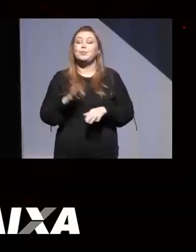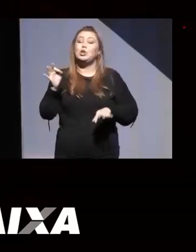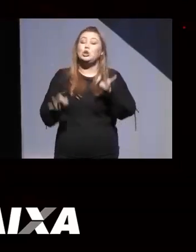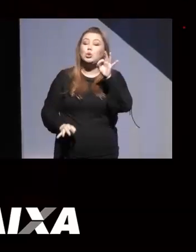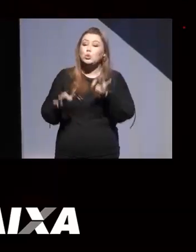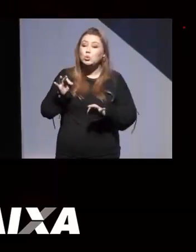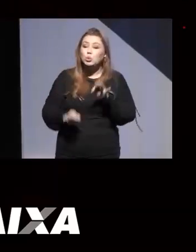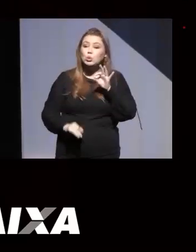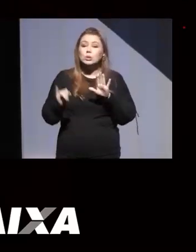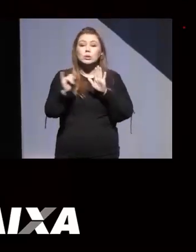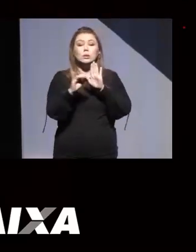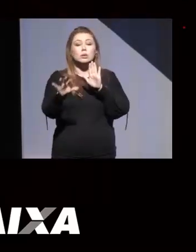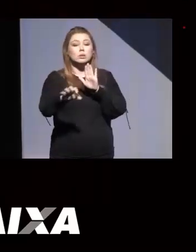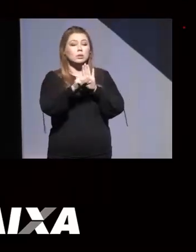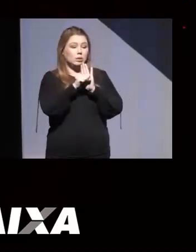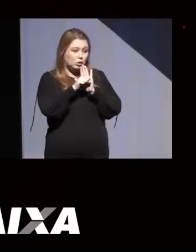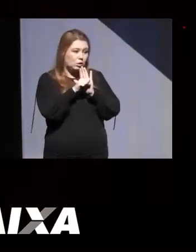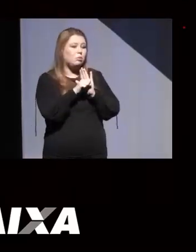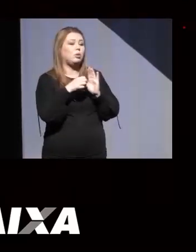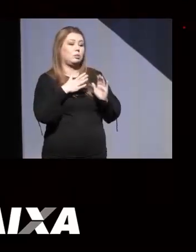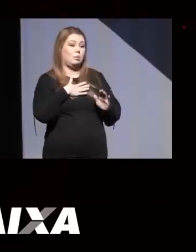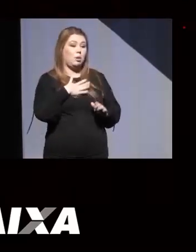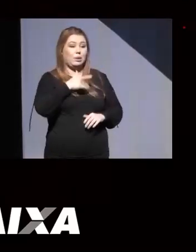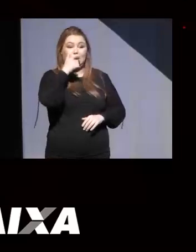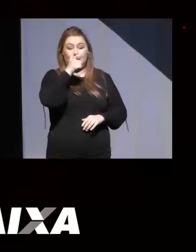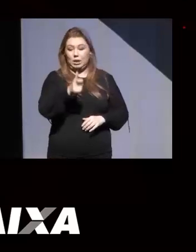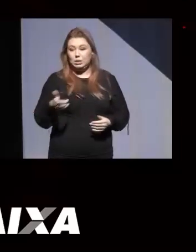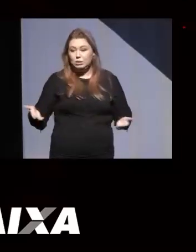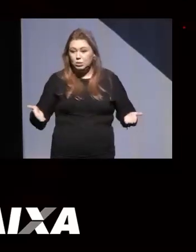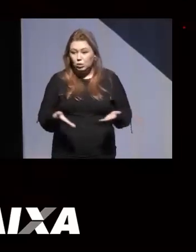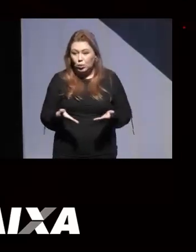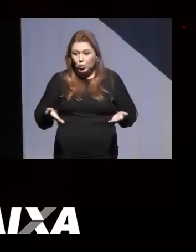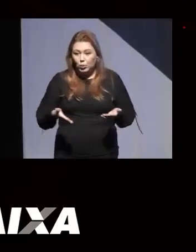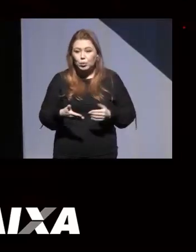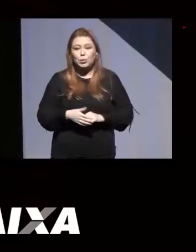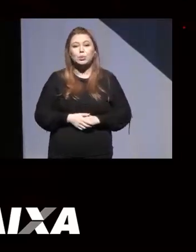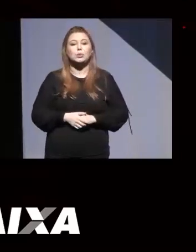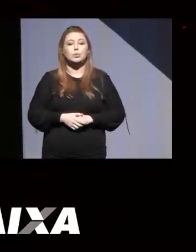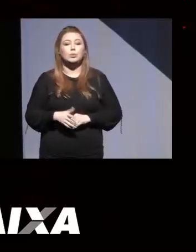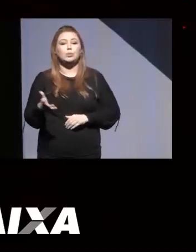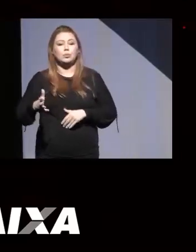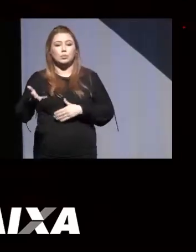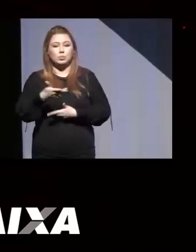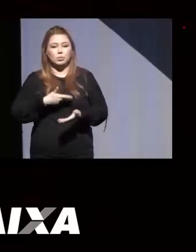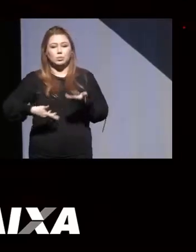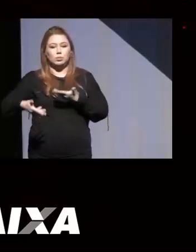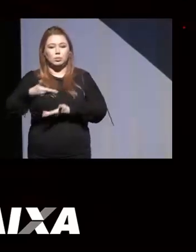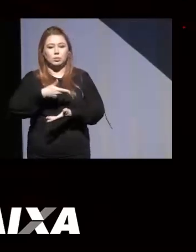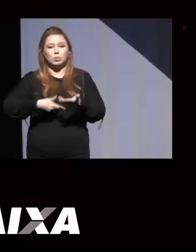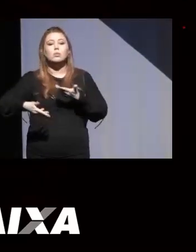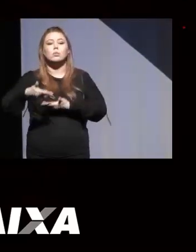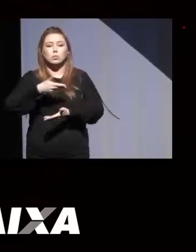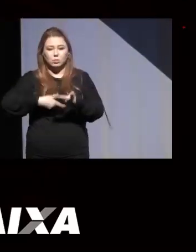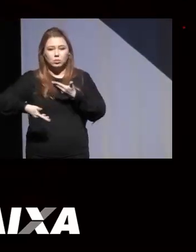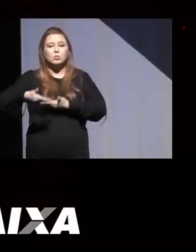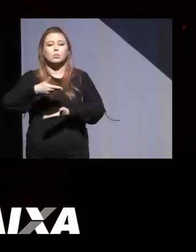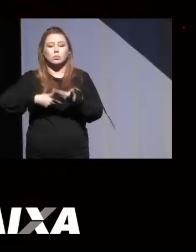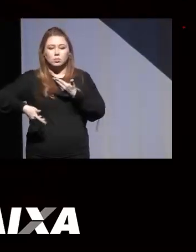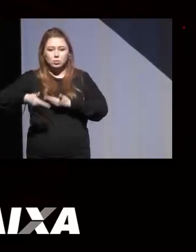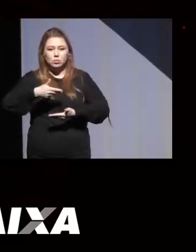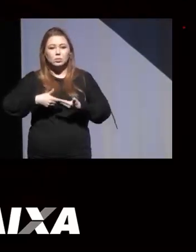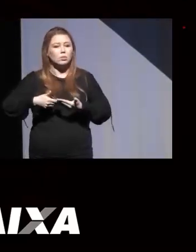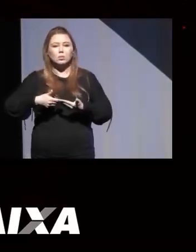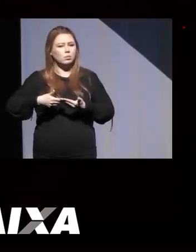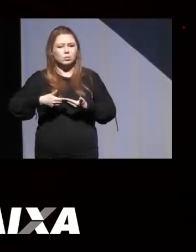justiça tributária, que é o que me interessa aqui hoje, da cooperação e da defesa do meio